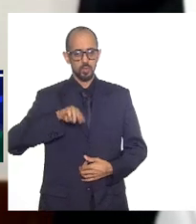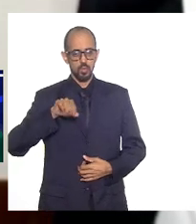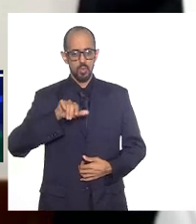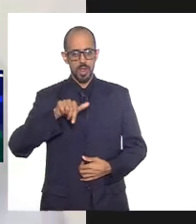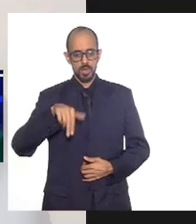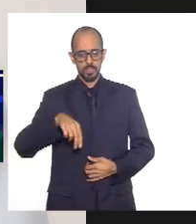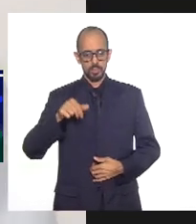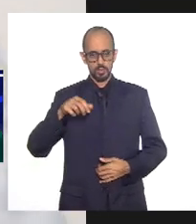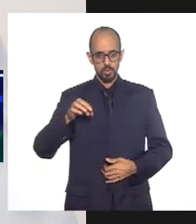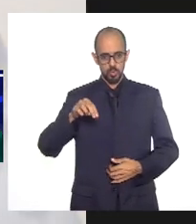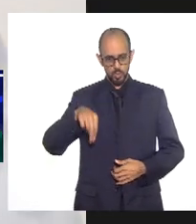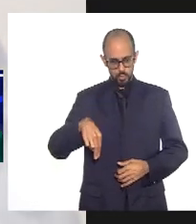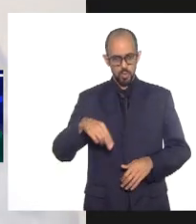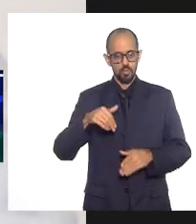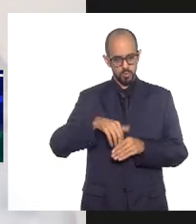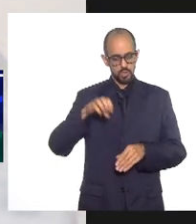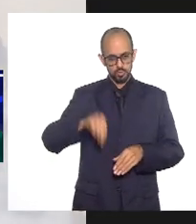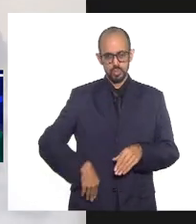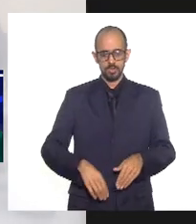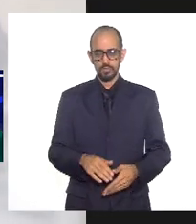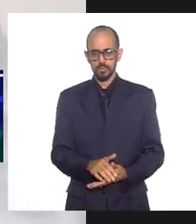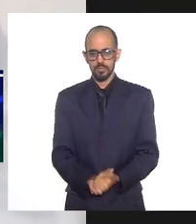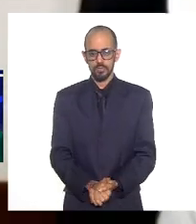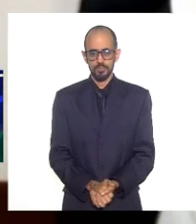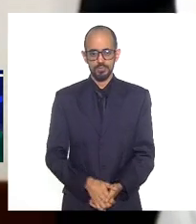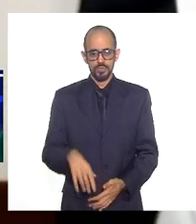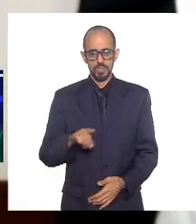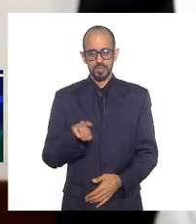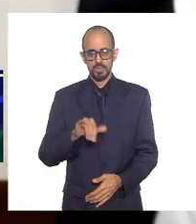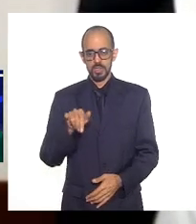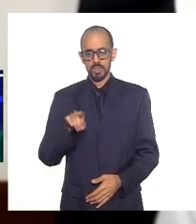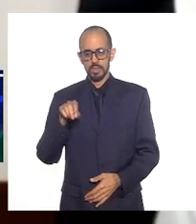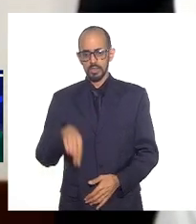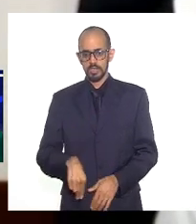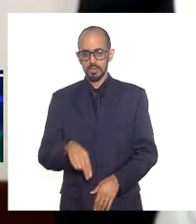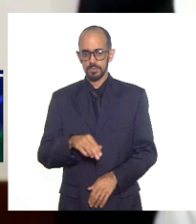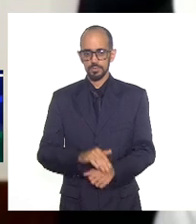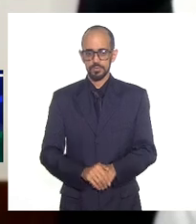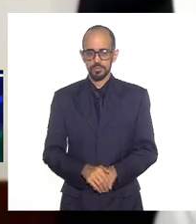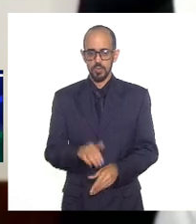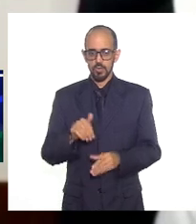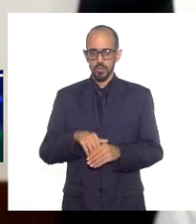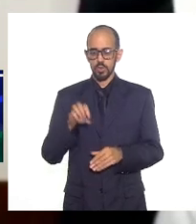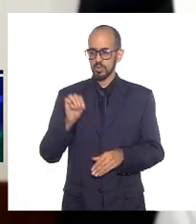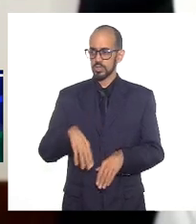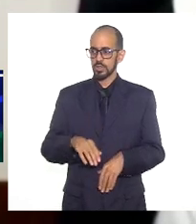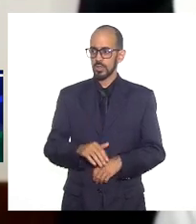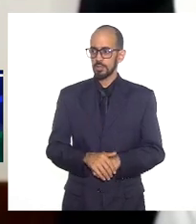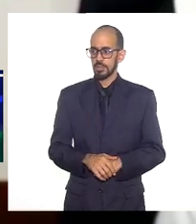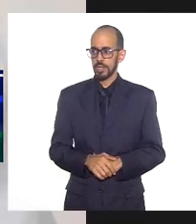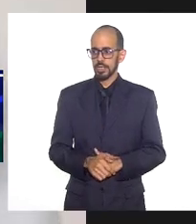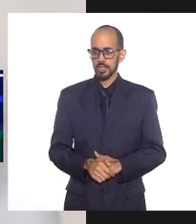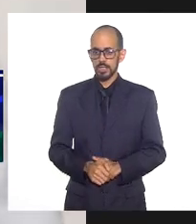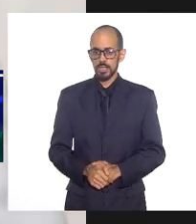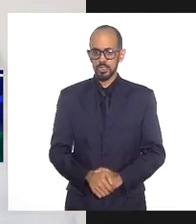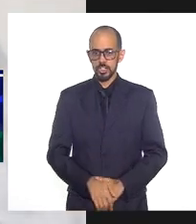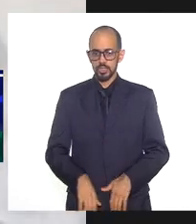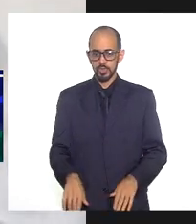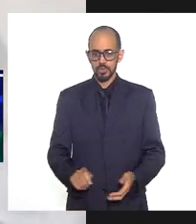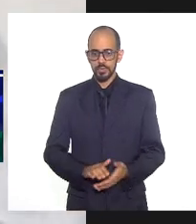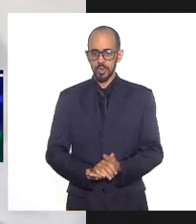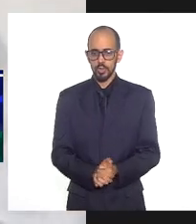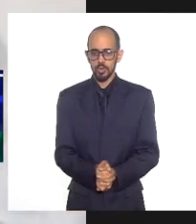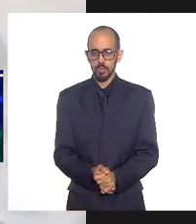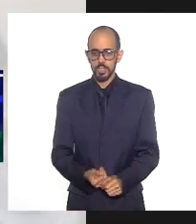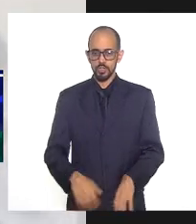Voto sim, senhor presidente. Deputada Zeidan. Zeidan votou sim. A presidência